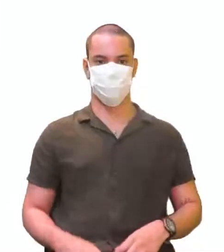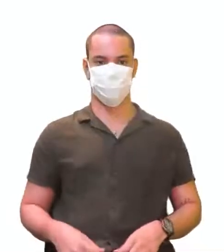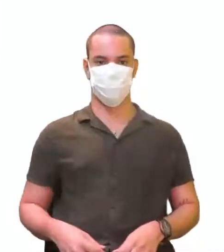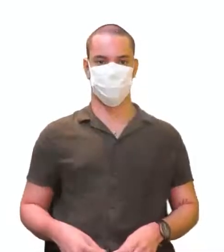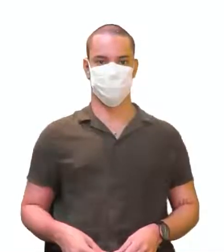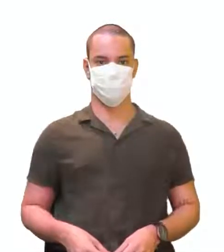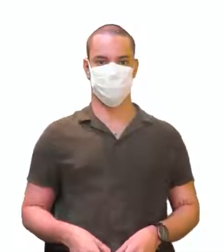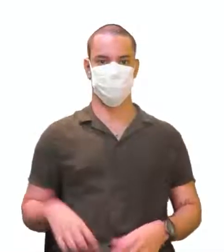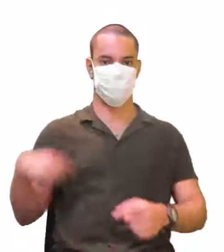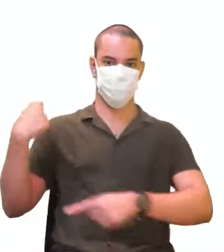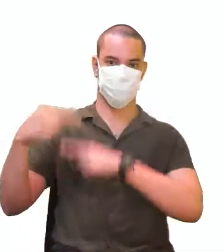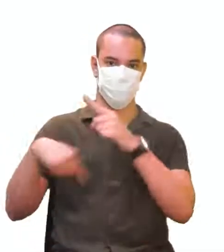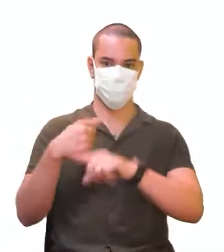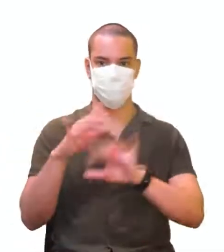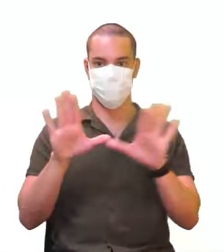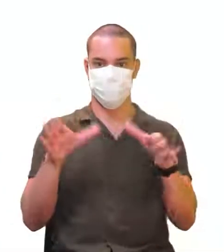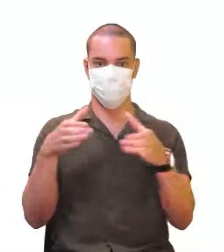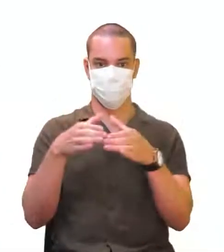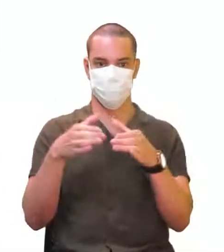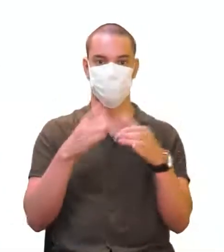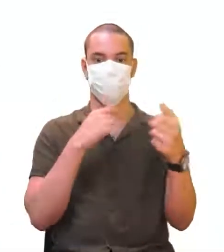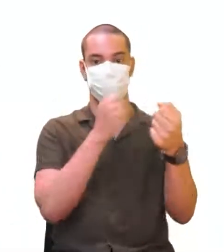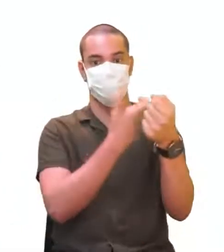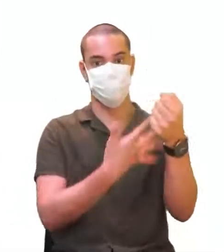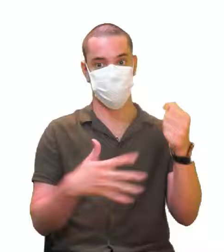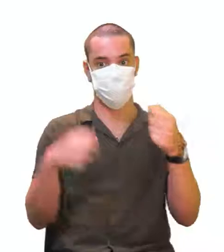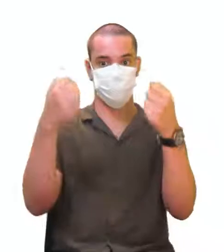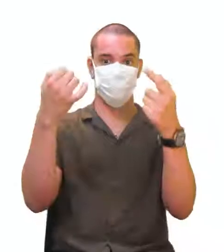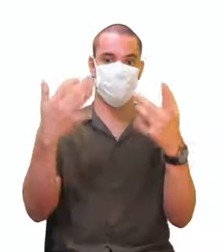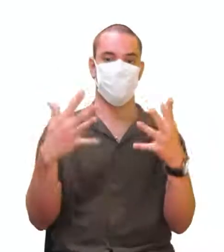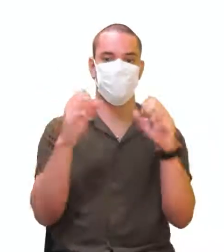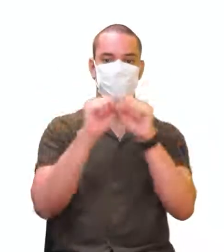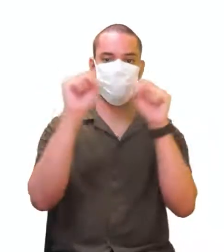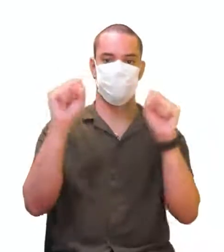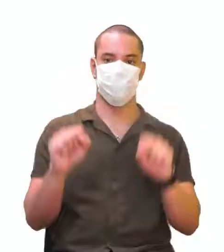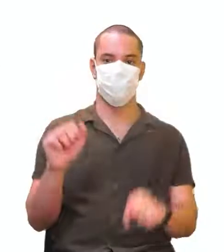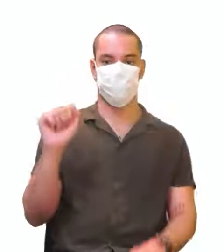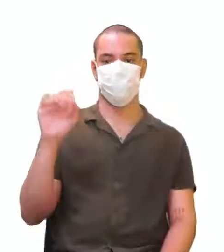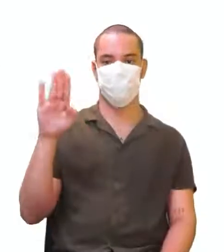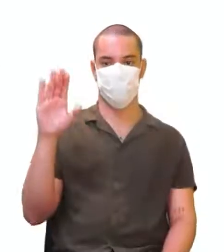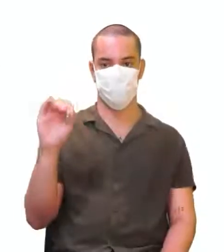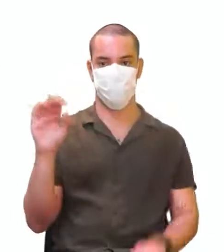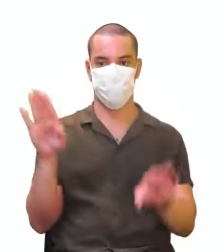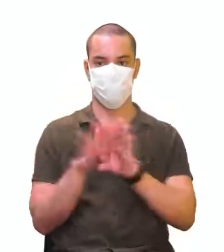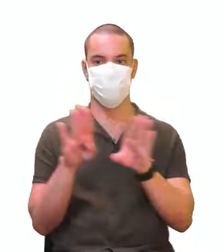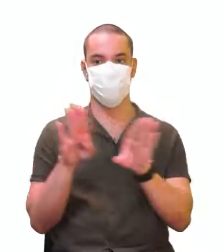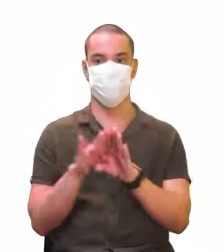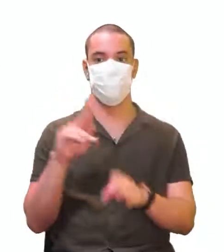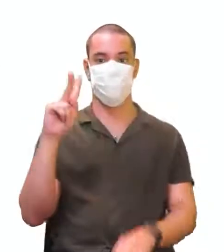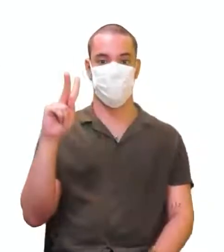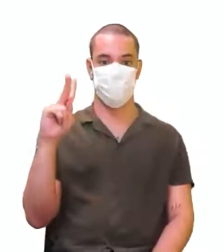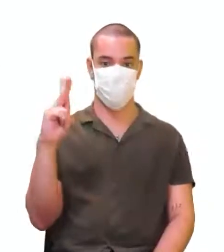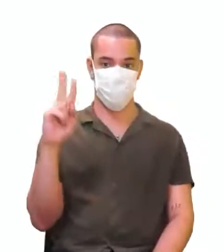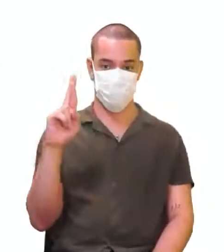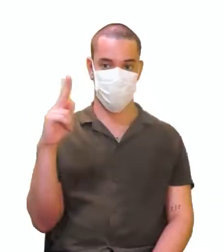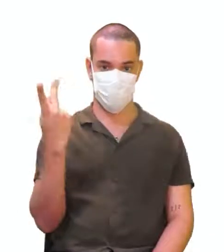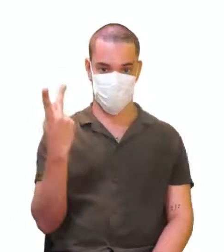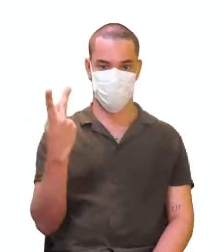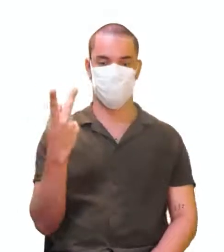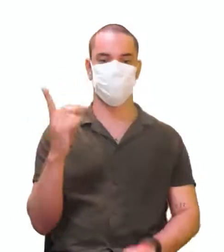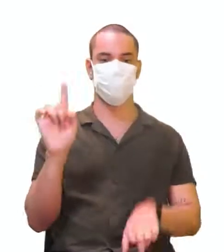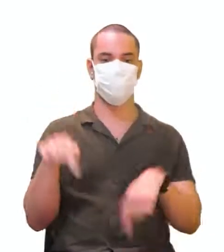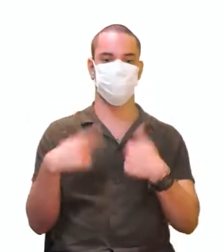herança dos grupos sanguíneos, nós vamos estar falando sobre o sistema ABO e fator RH. Nós vamos